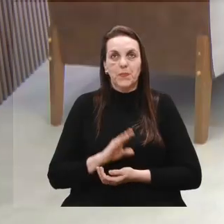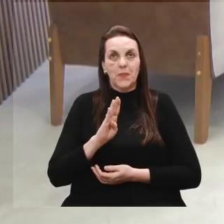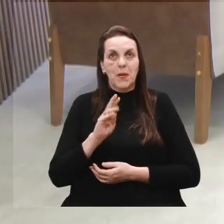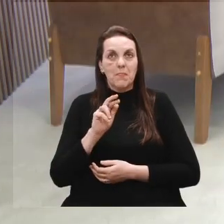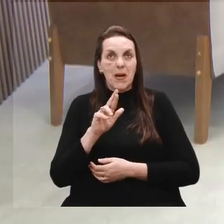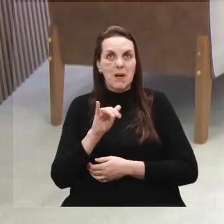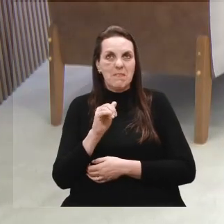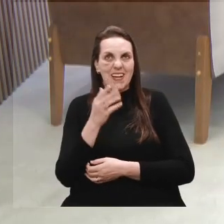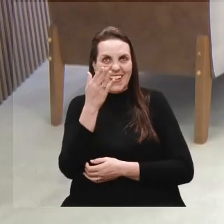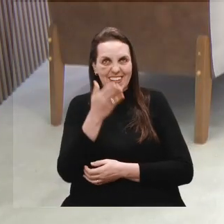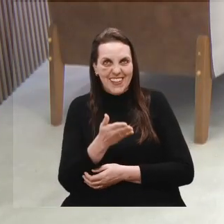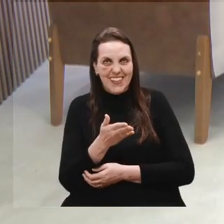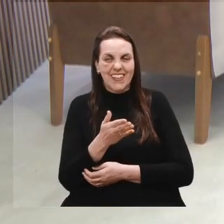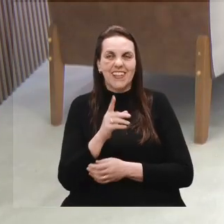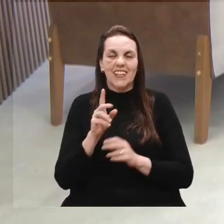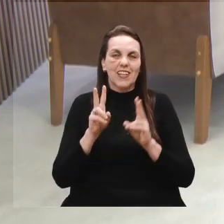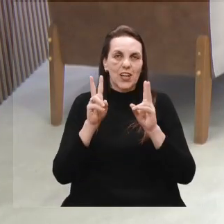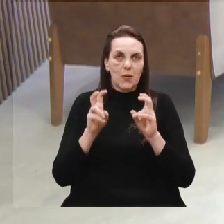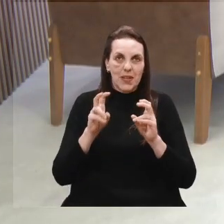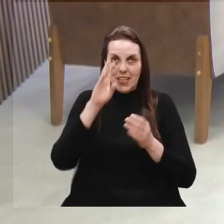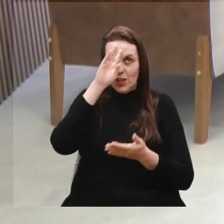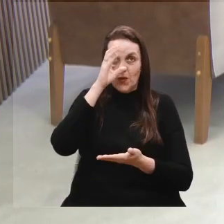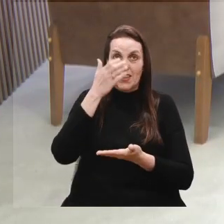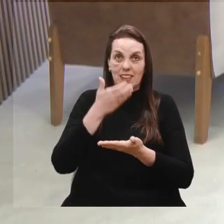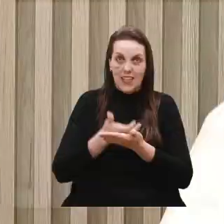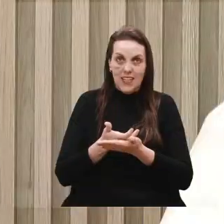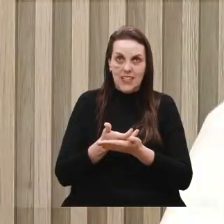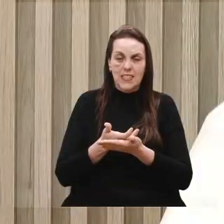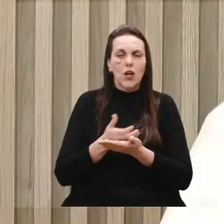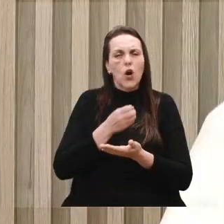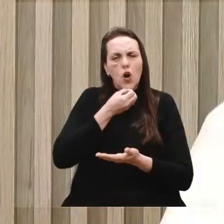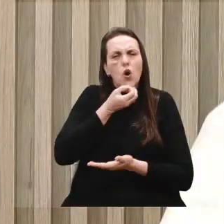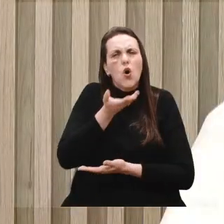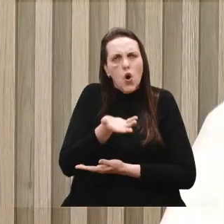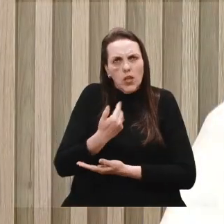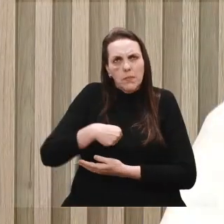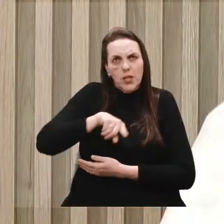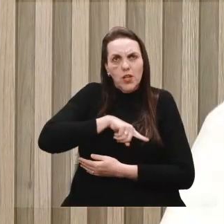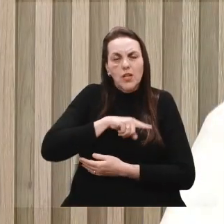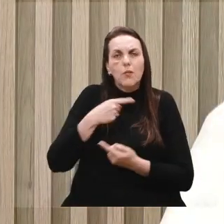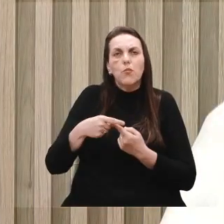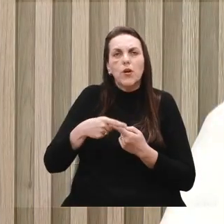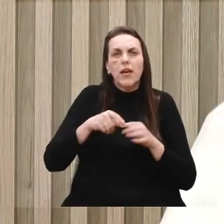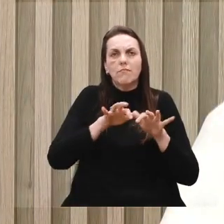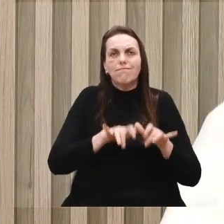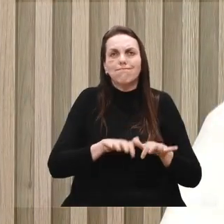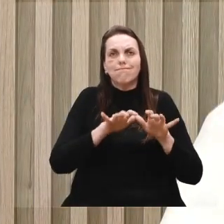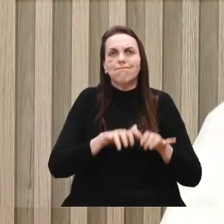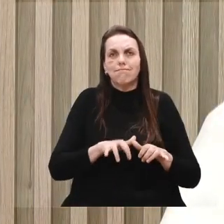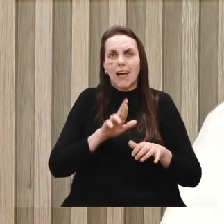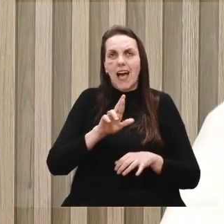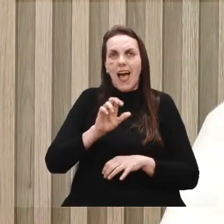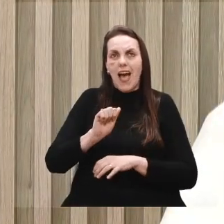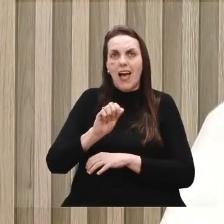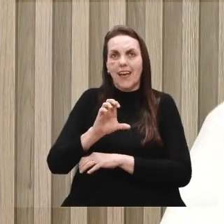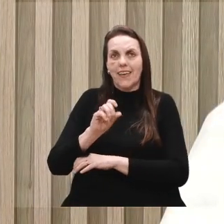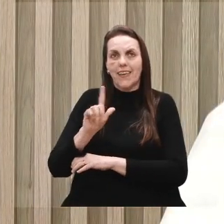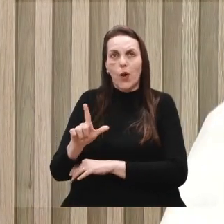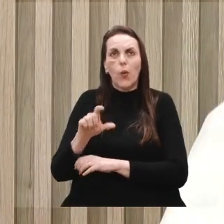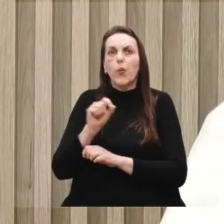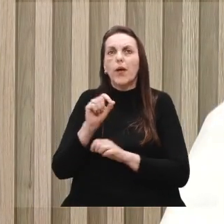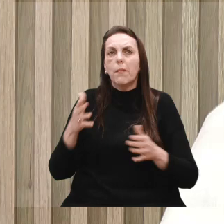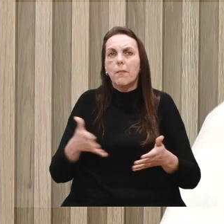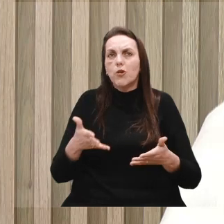Bárbara, tá comentada essa tese, né? Conta para nós por que escrever sobre Raquel. O que te motivou